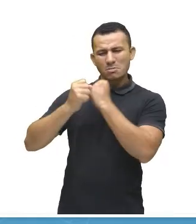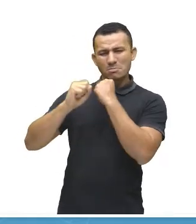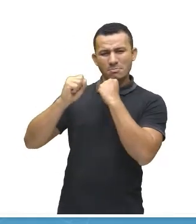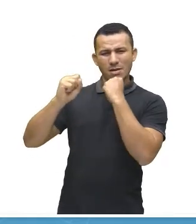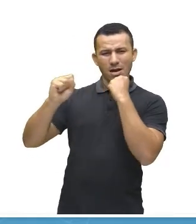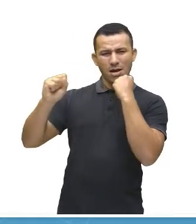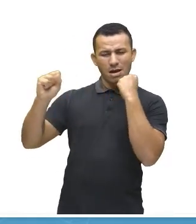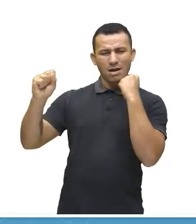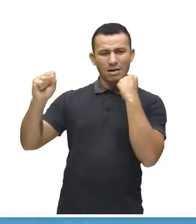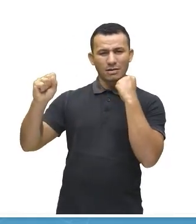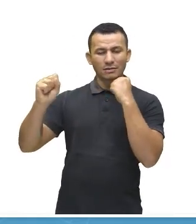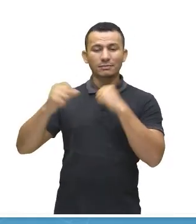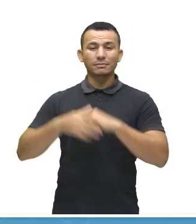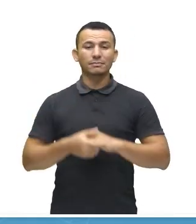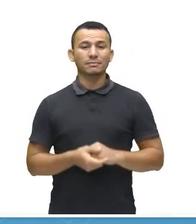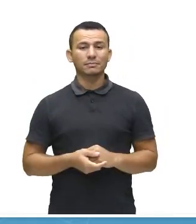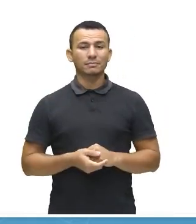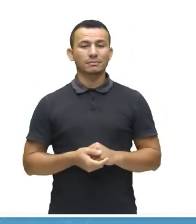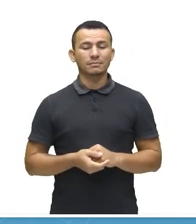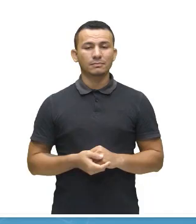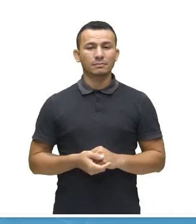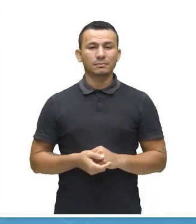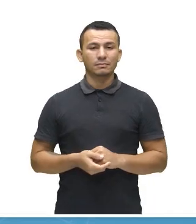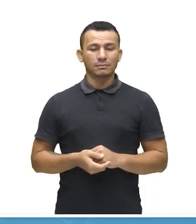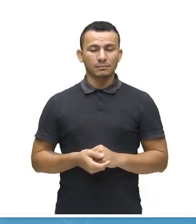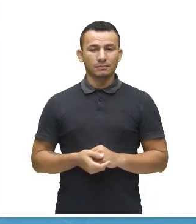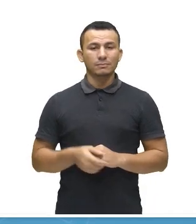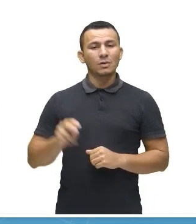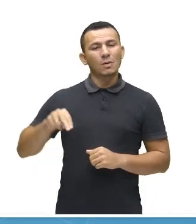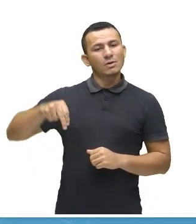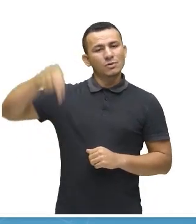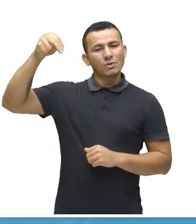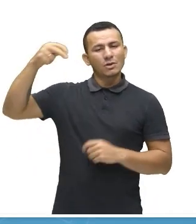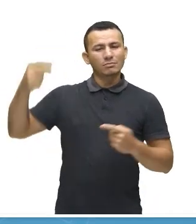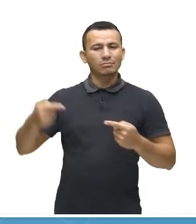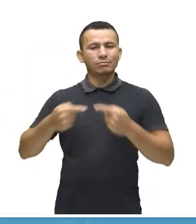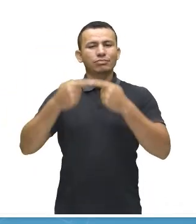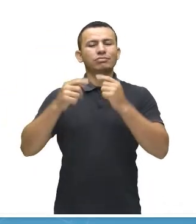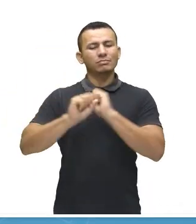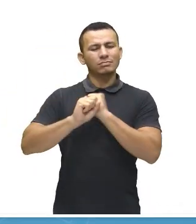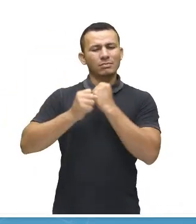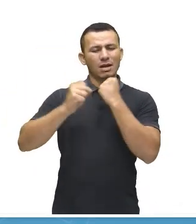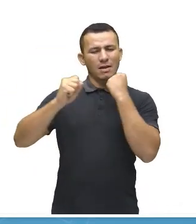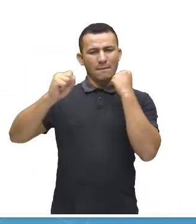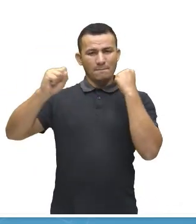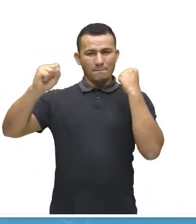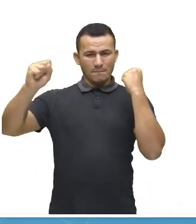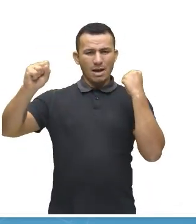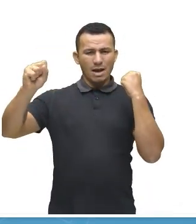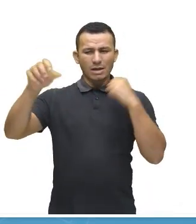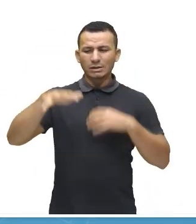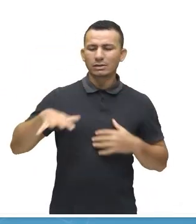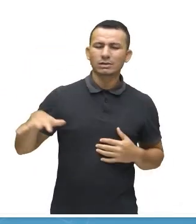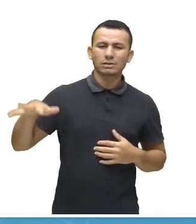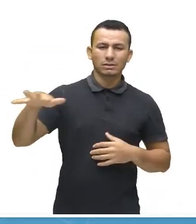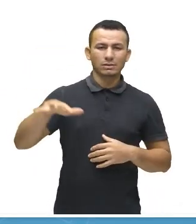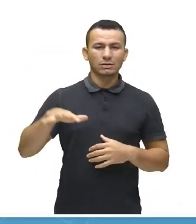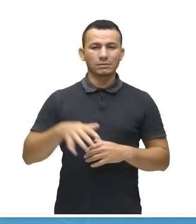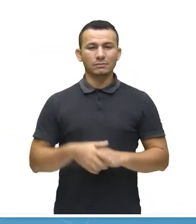da cor mais forte, tá? Então, a região norte, sendo a mais extensa em extensão